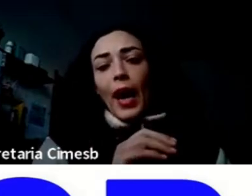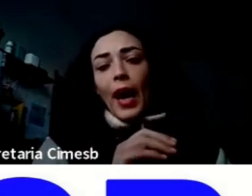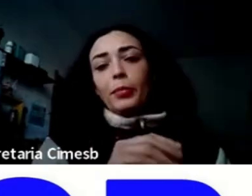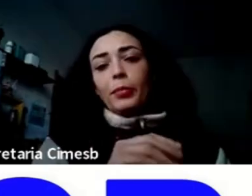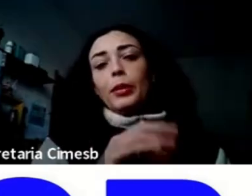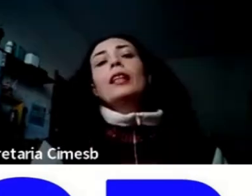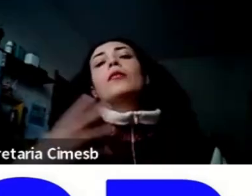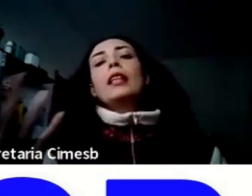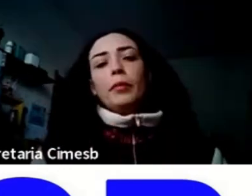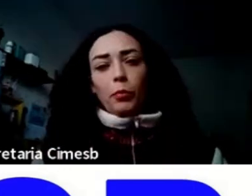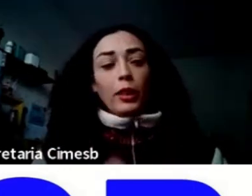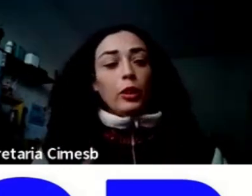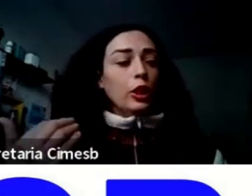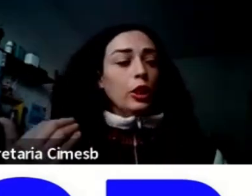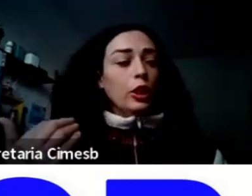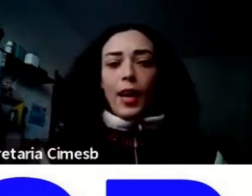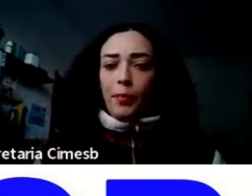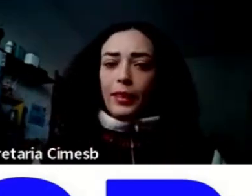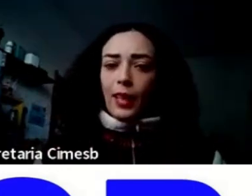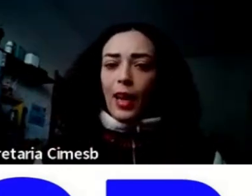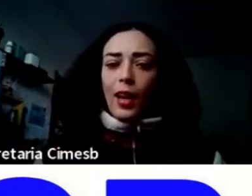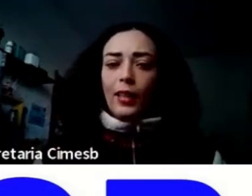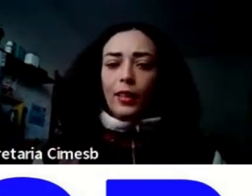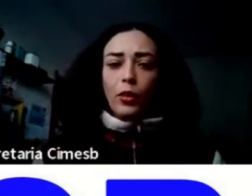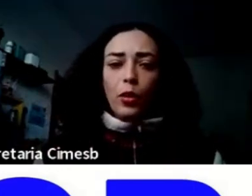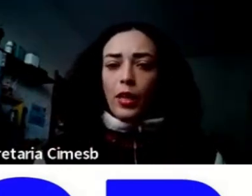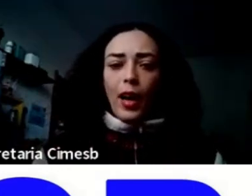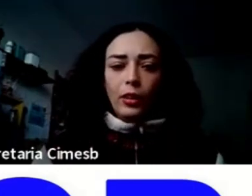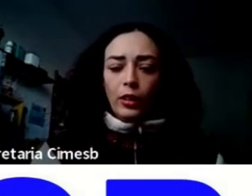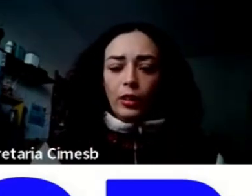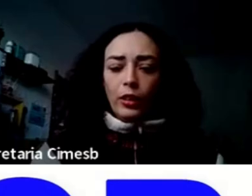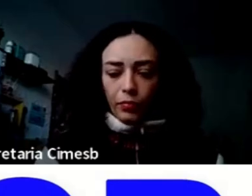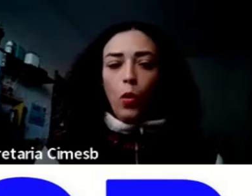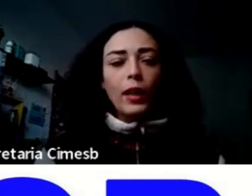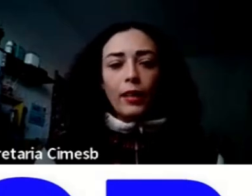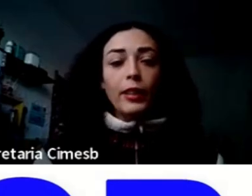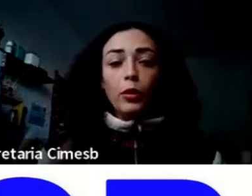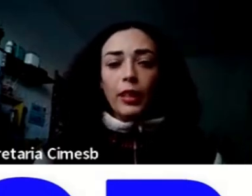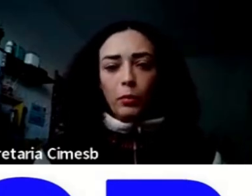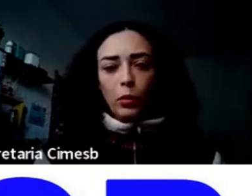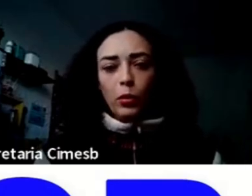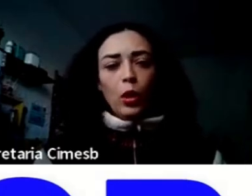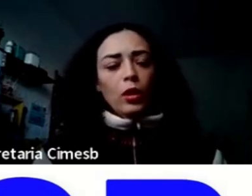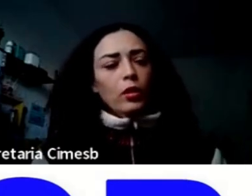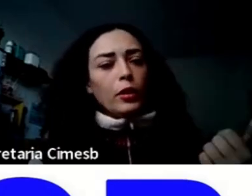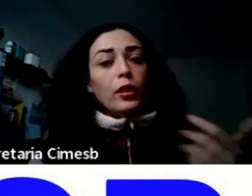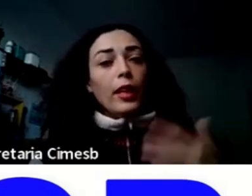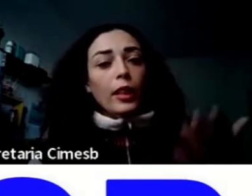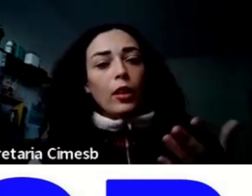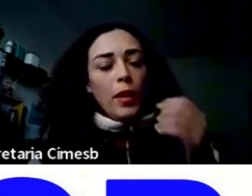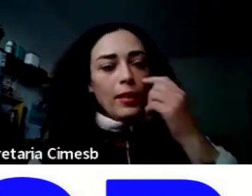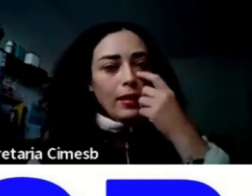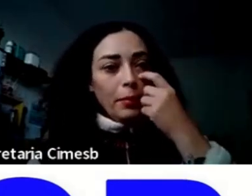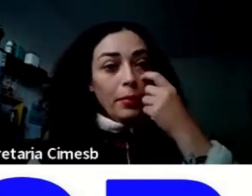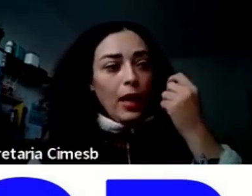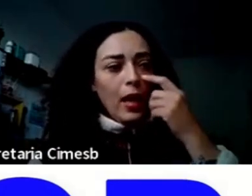em Braille, por que não em Libras? Para a gente já repensar essa sociedade através do símbolo. A